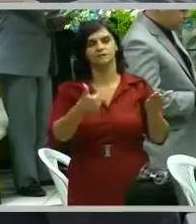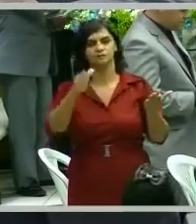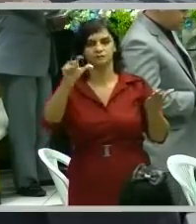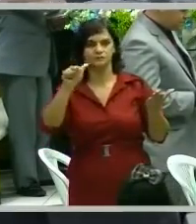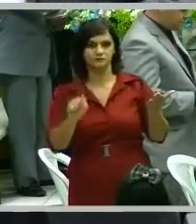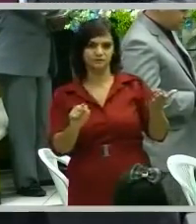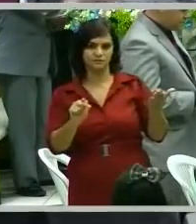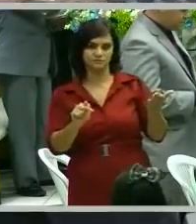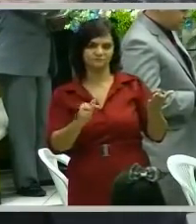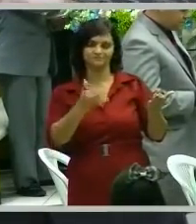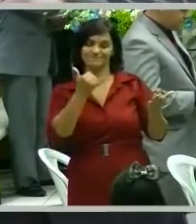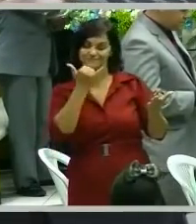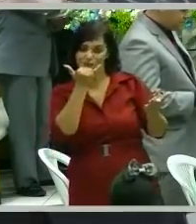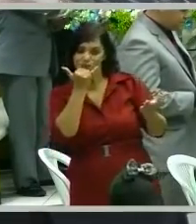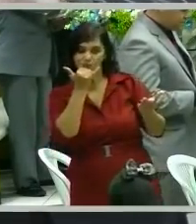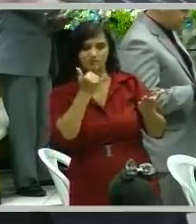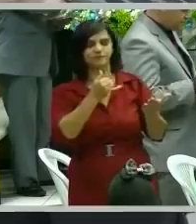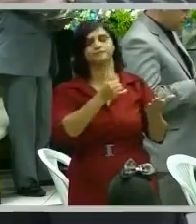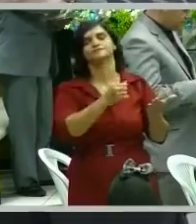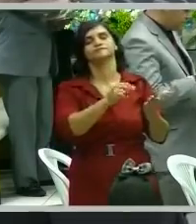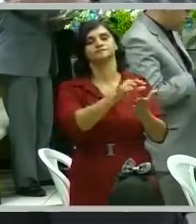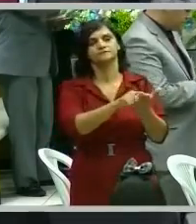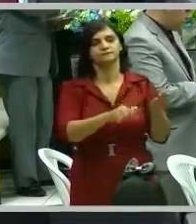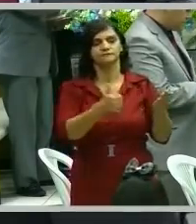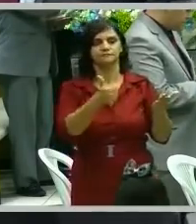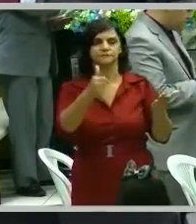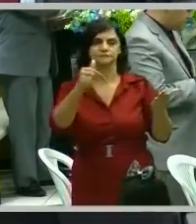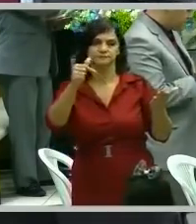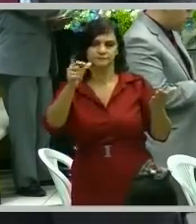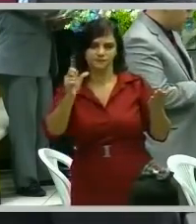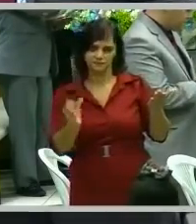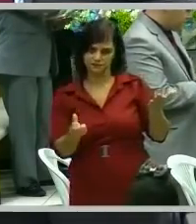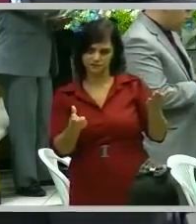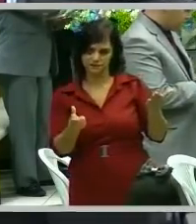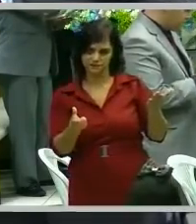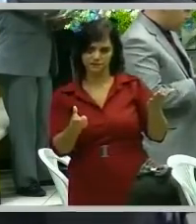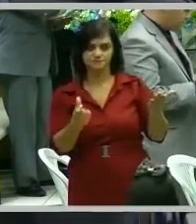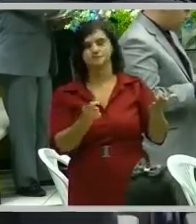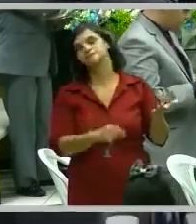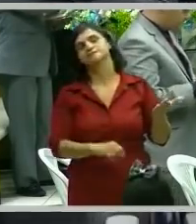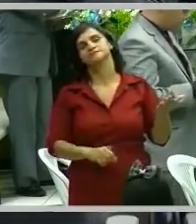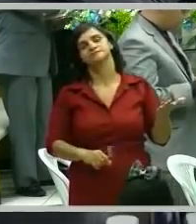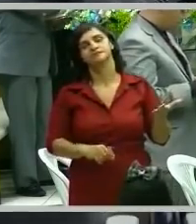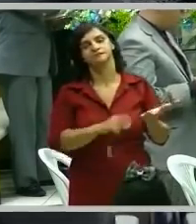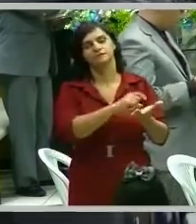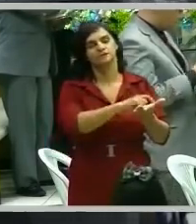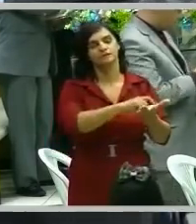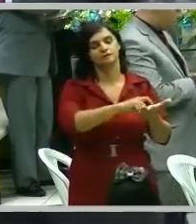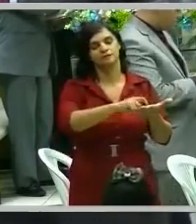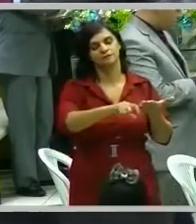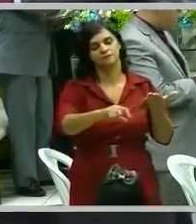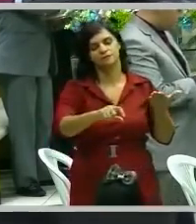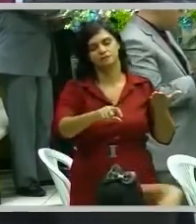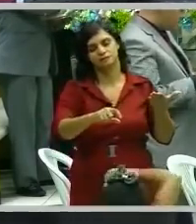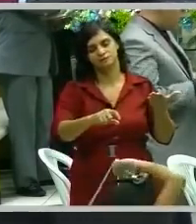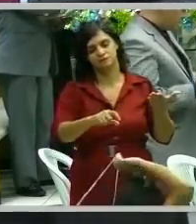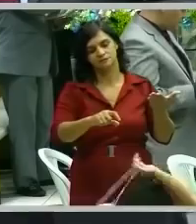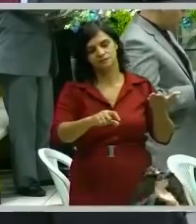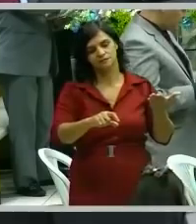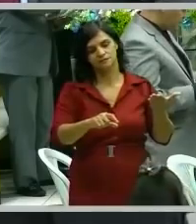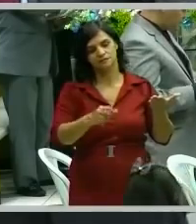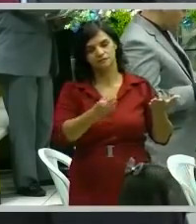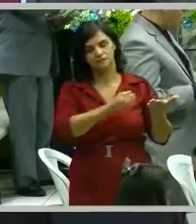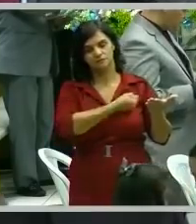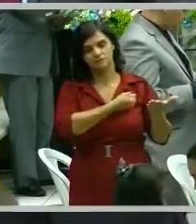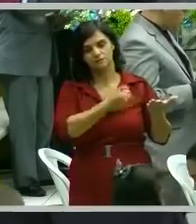ou melhor, 16, com a ajuda do Senhor. Glória a Deus. E o versículo de